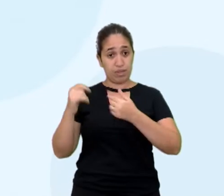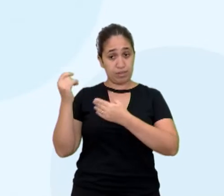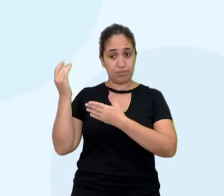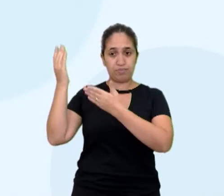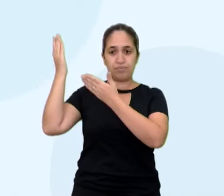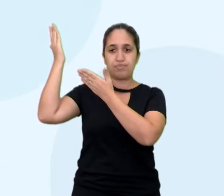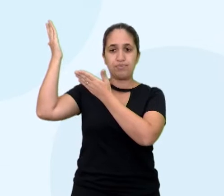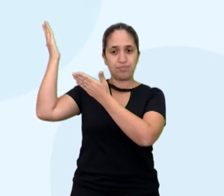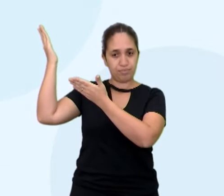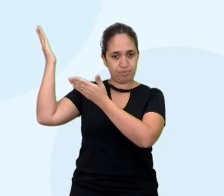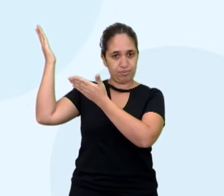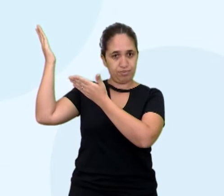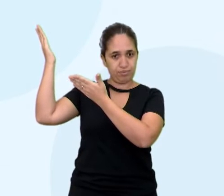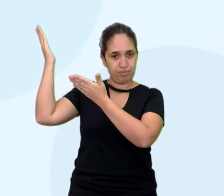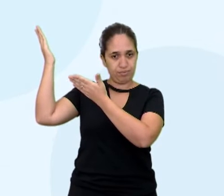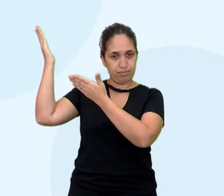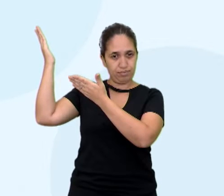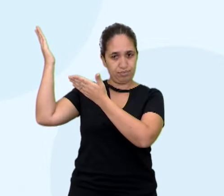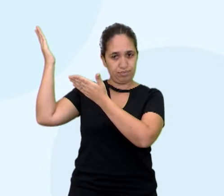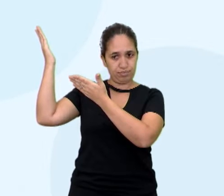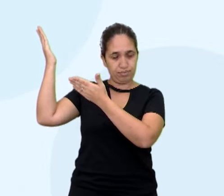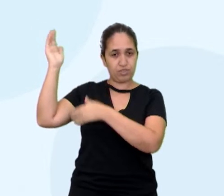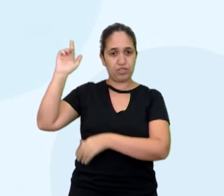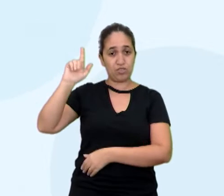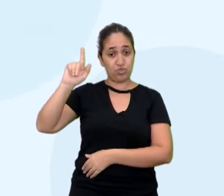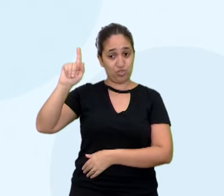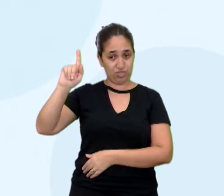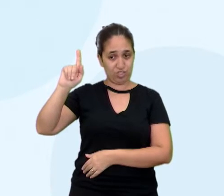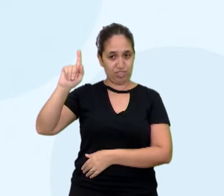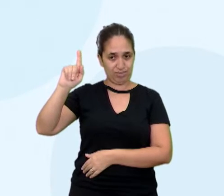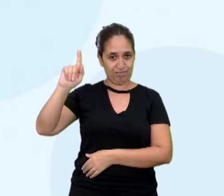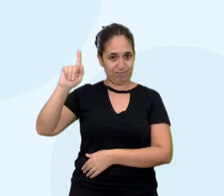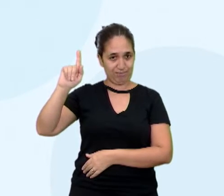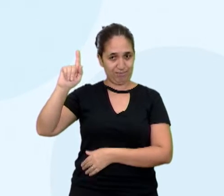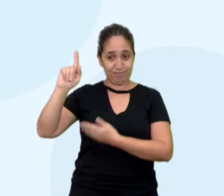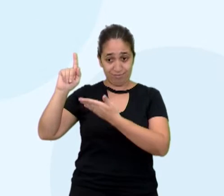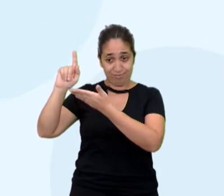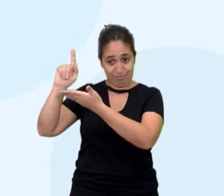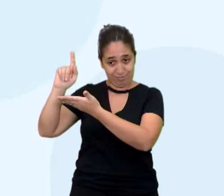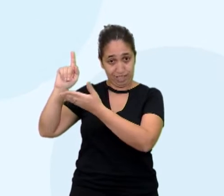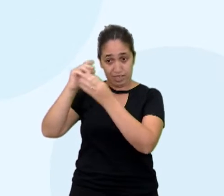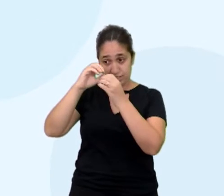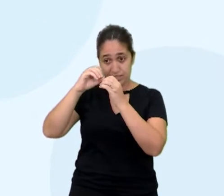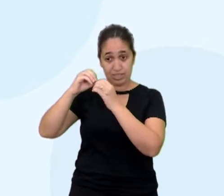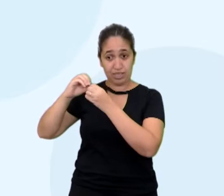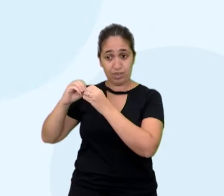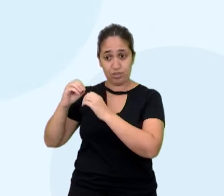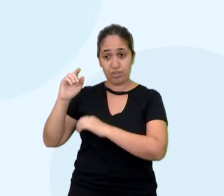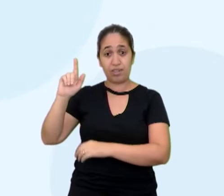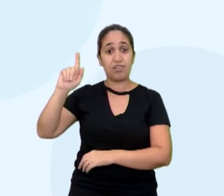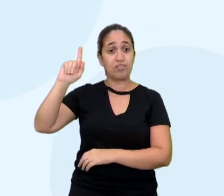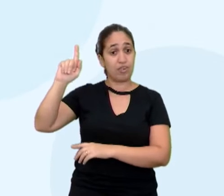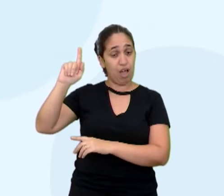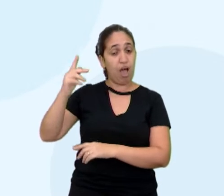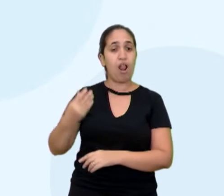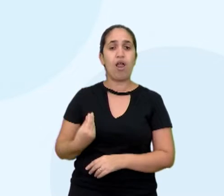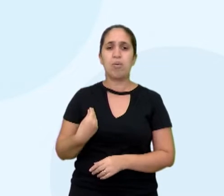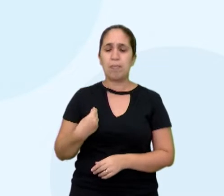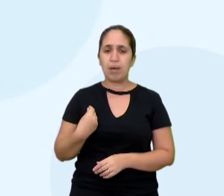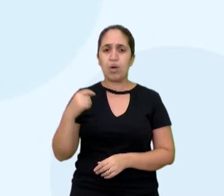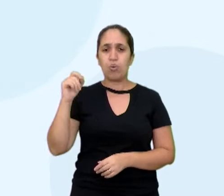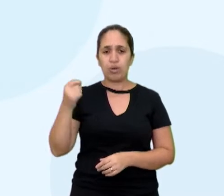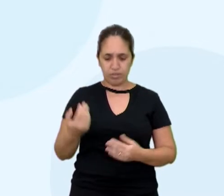para vocês as células G, né? As células G, elas estão presentes aí